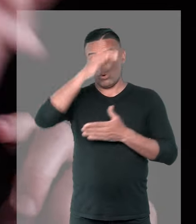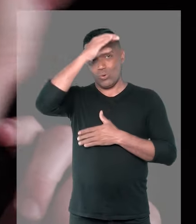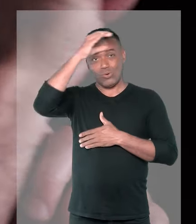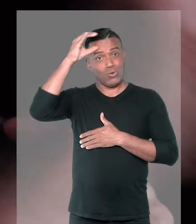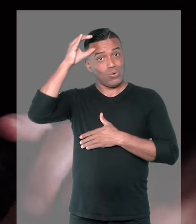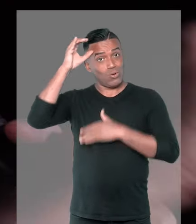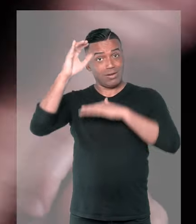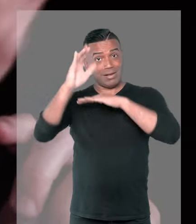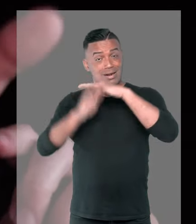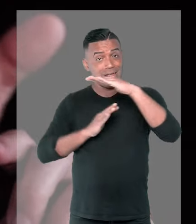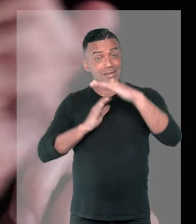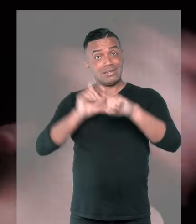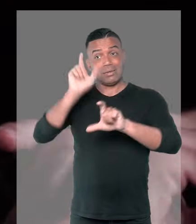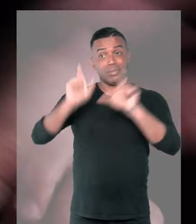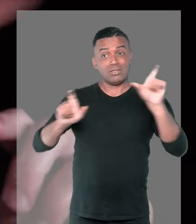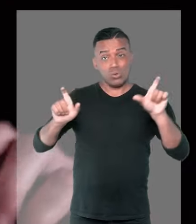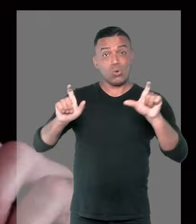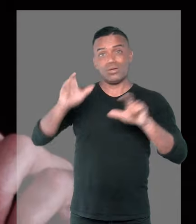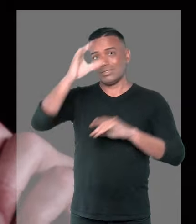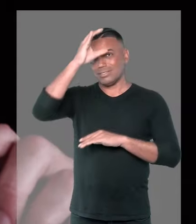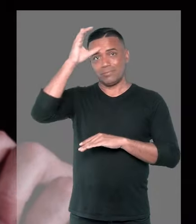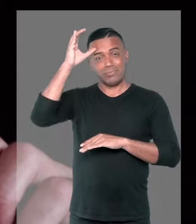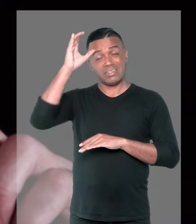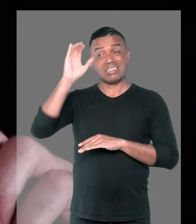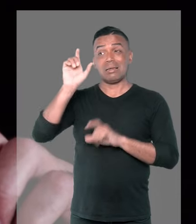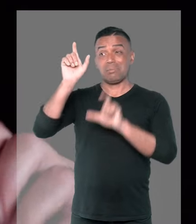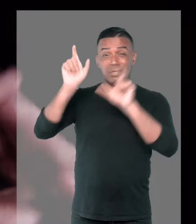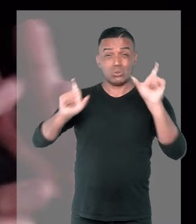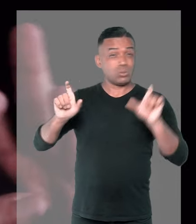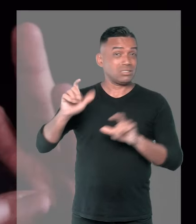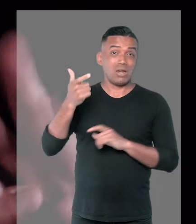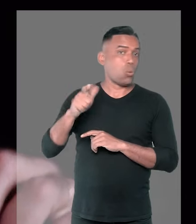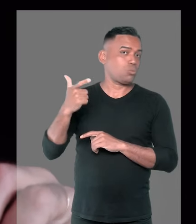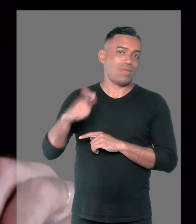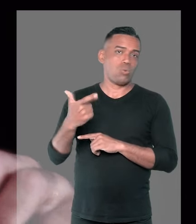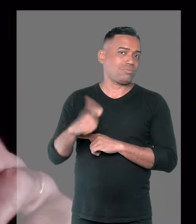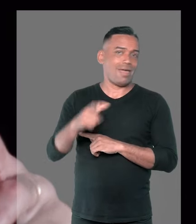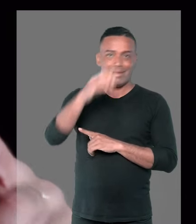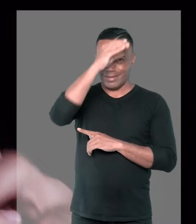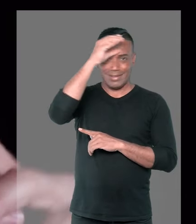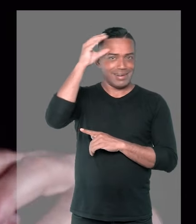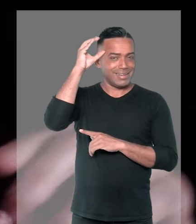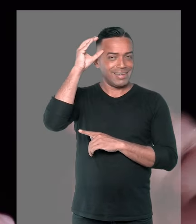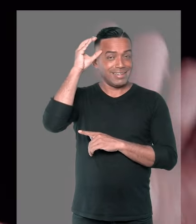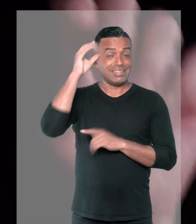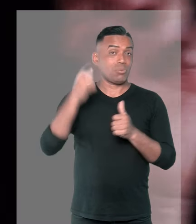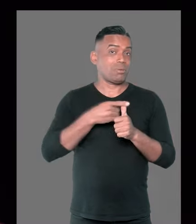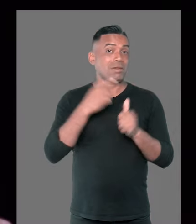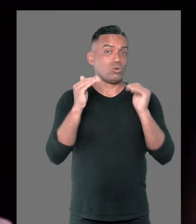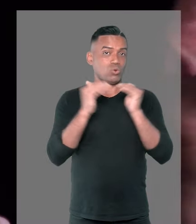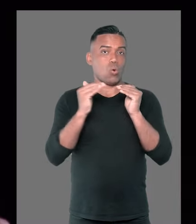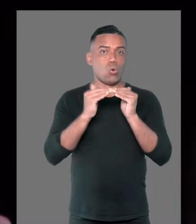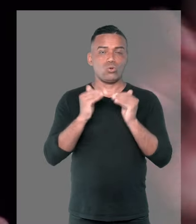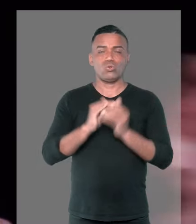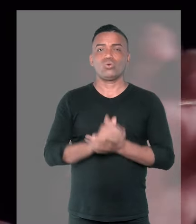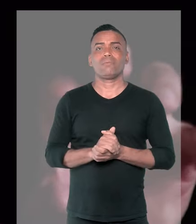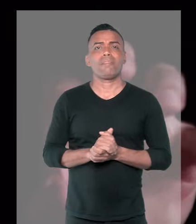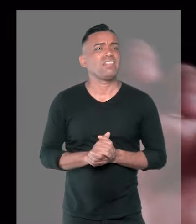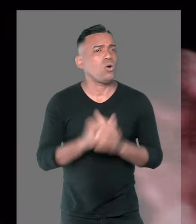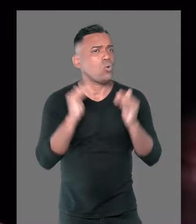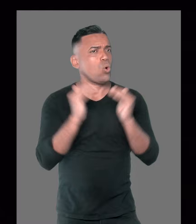clientes mas de pessoas como clientes ninguém tem cliente na visão da gente né Isso foi uma das primeiras coisas que a gente concordou aí a gente saiu